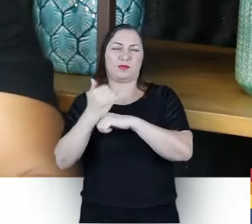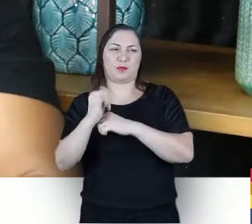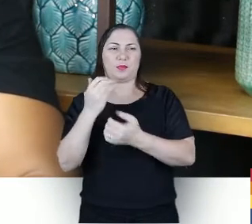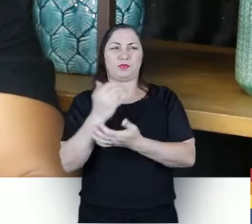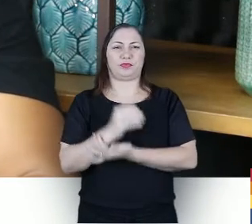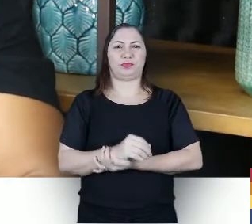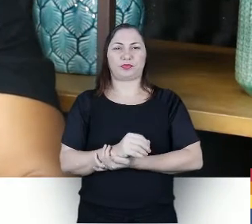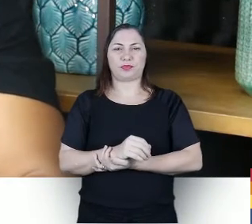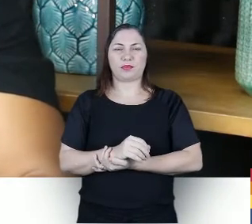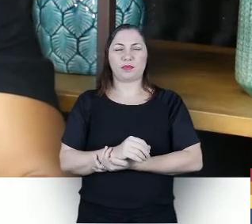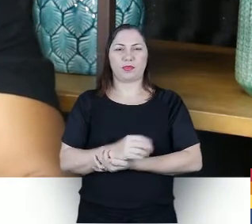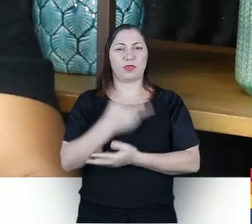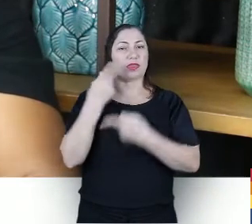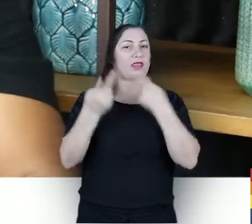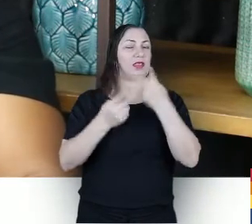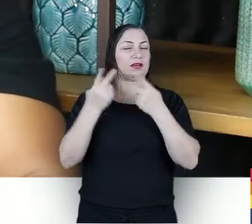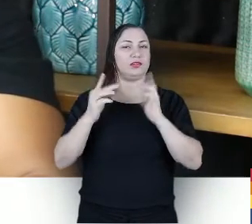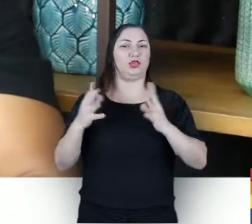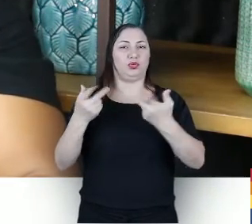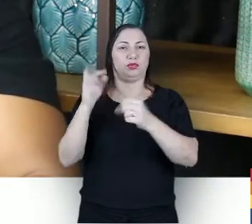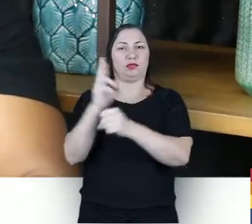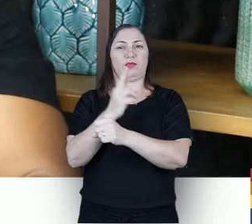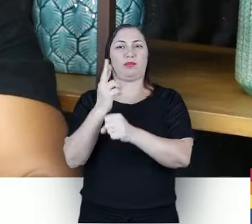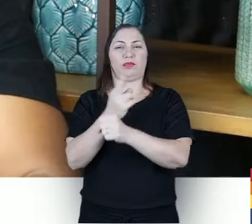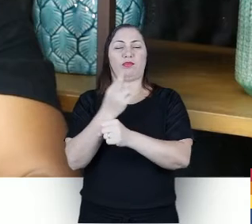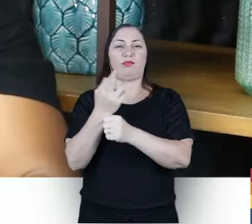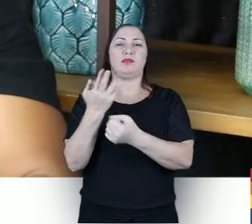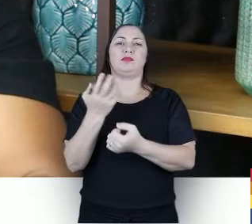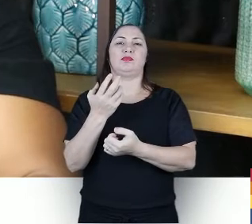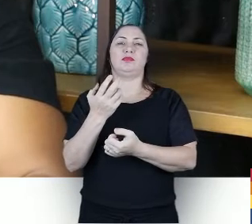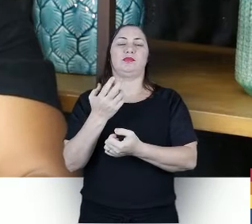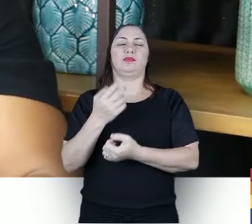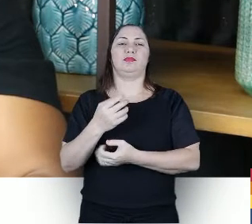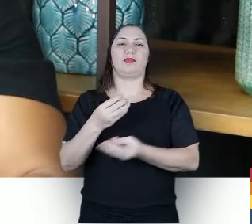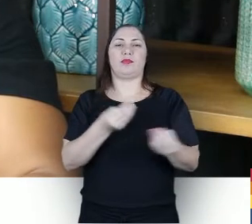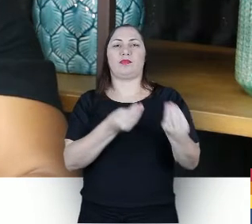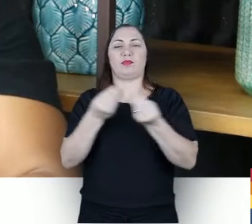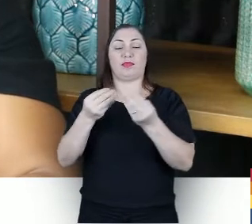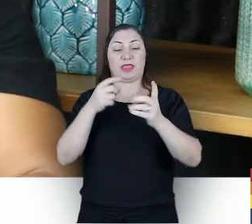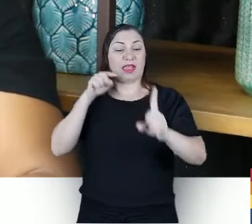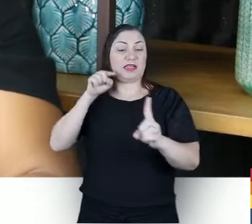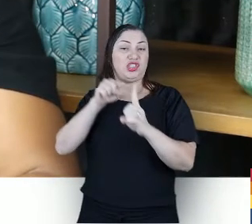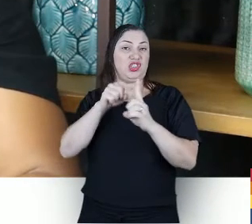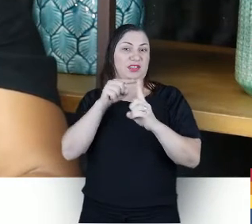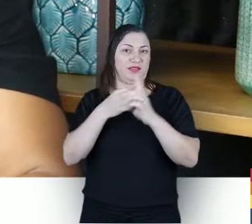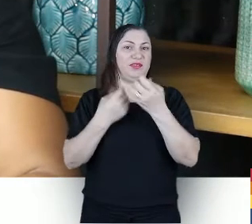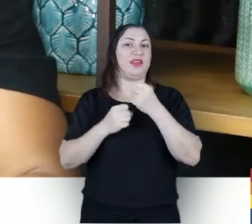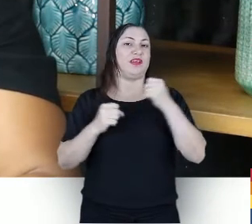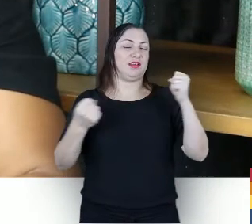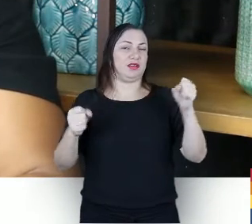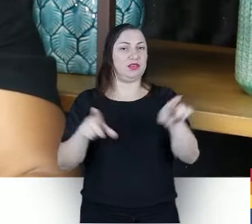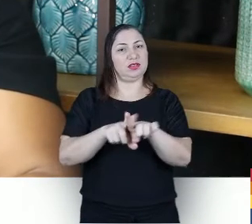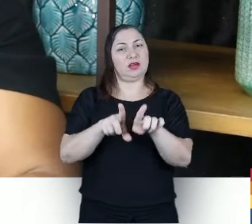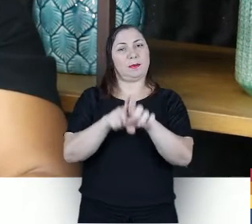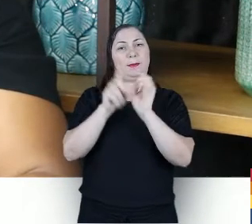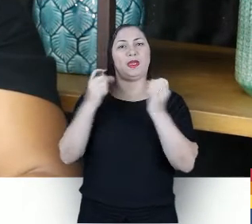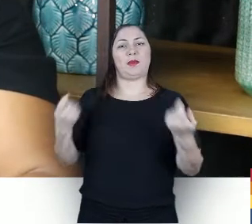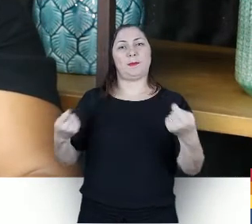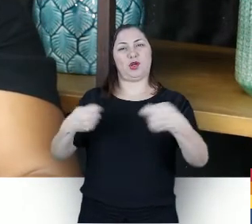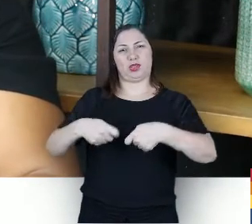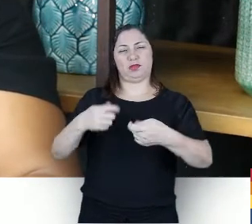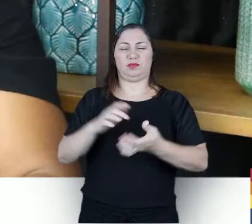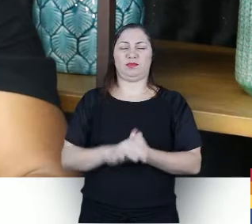reformulação curricular. Também saudar você que está acompanhando esse seminário aí pelo nosso canal no YouTube. Dizer que